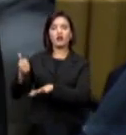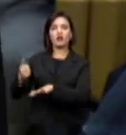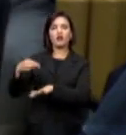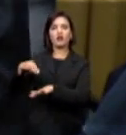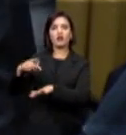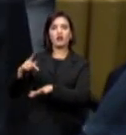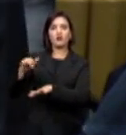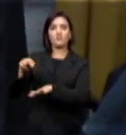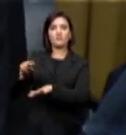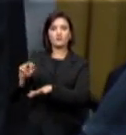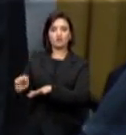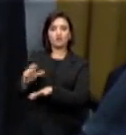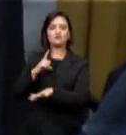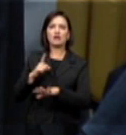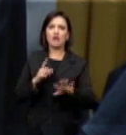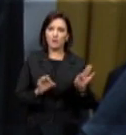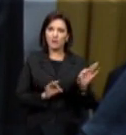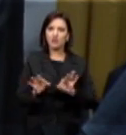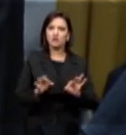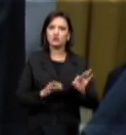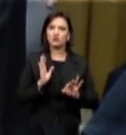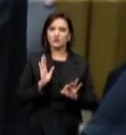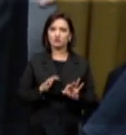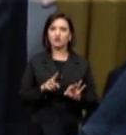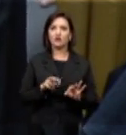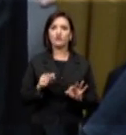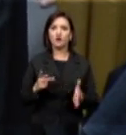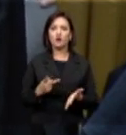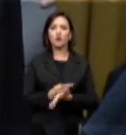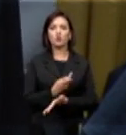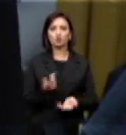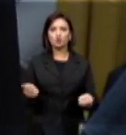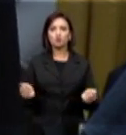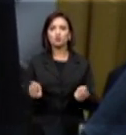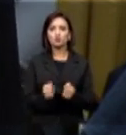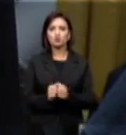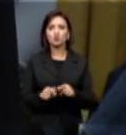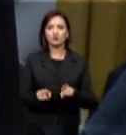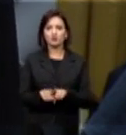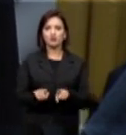está sendo planejada pelo Estado, deve ser feita em conjunto com a concessão da